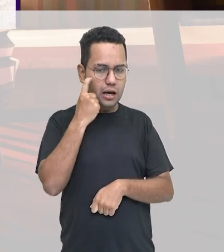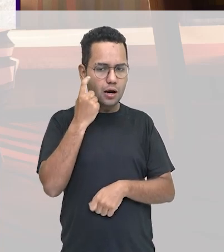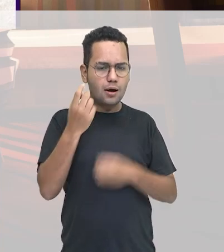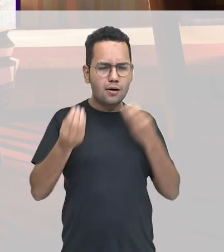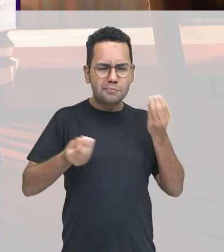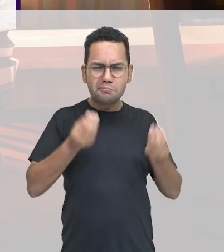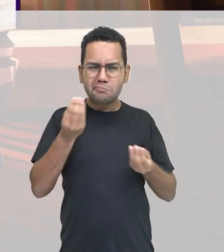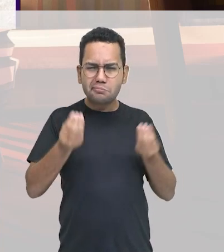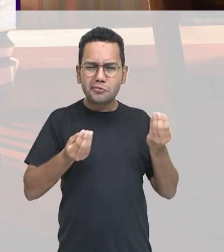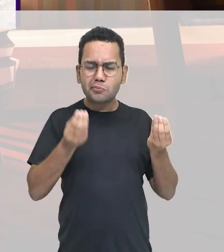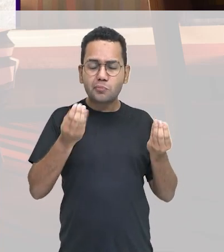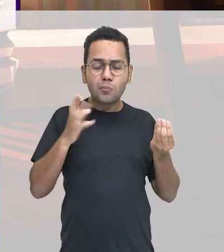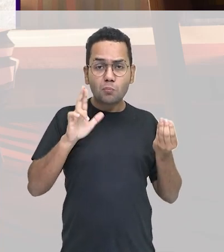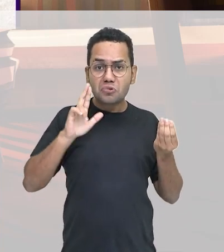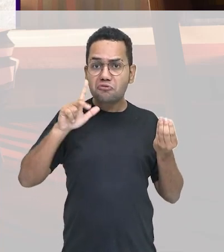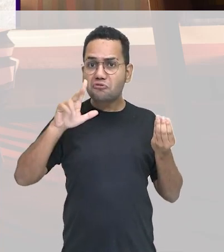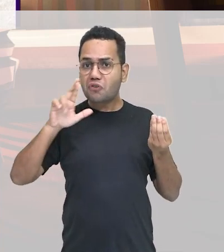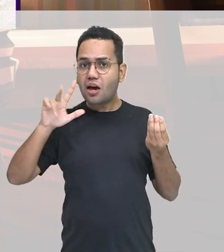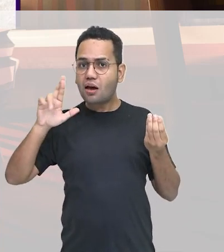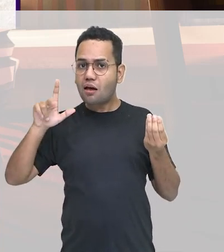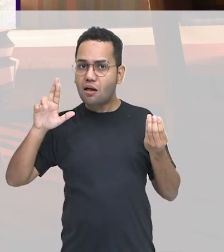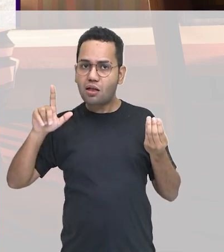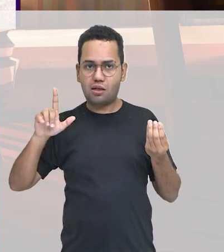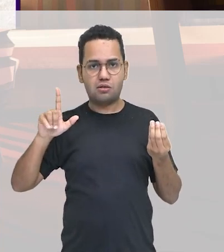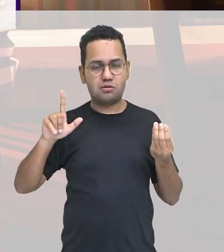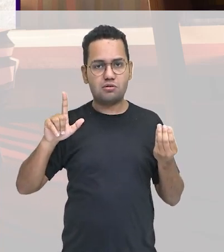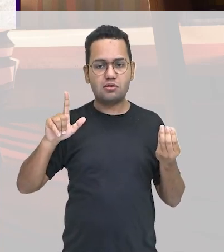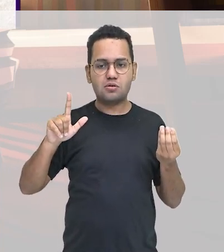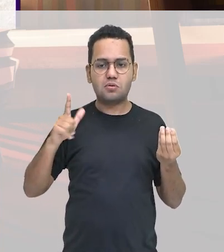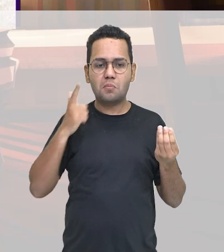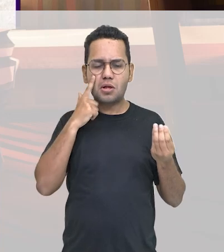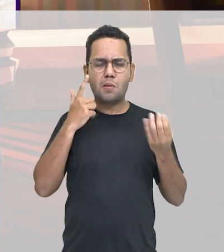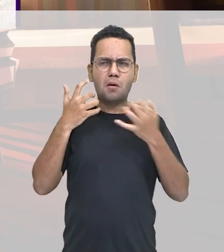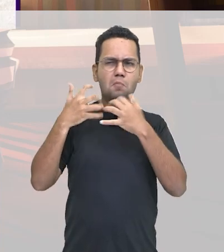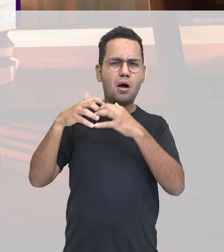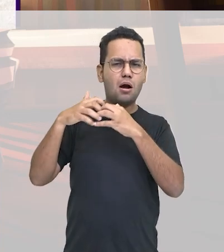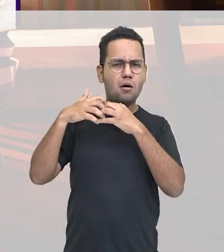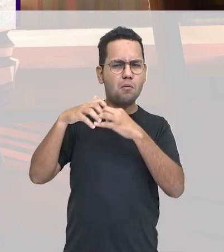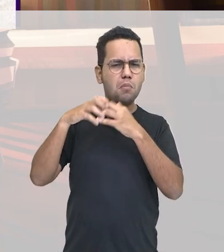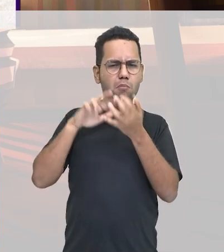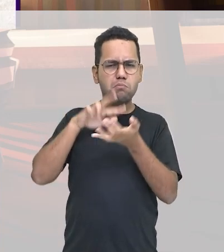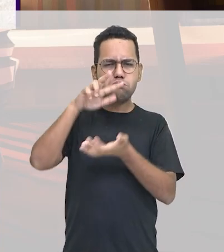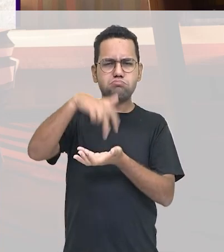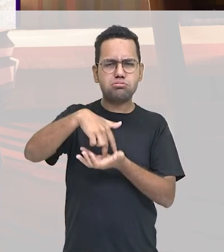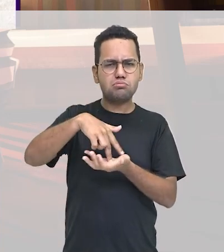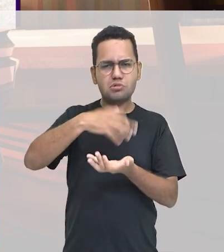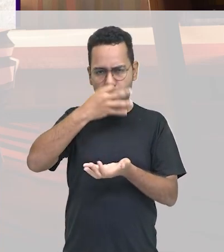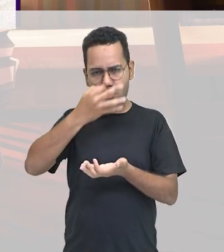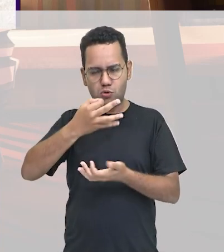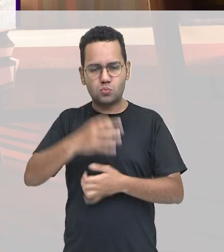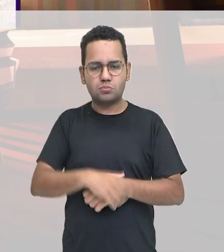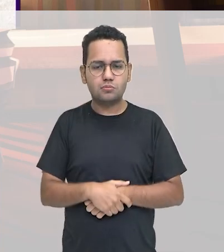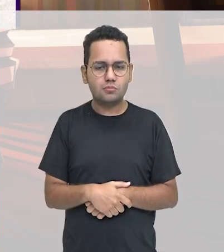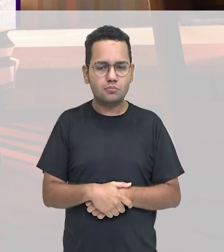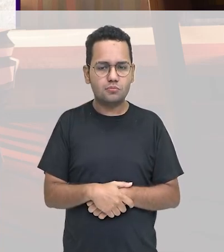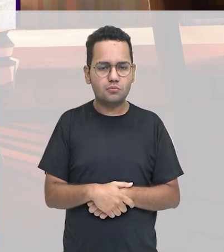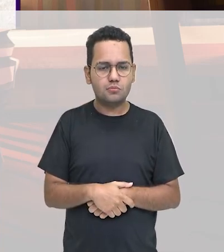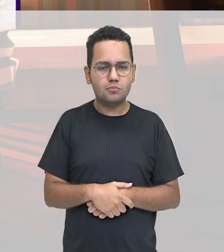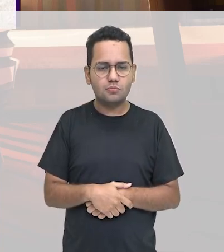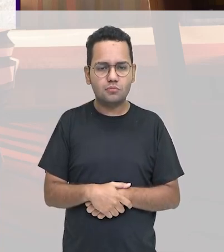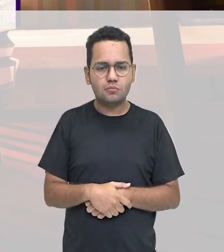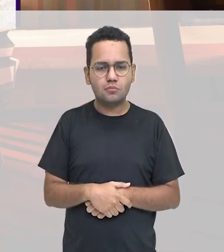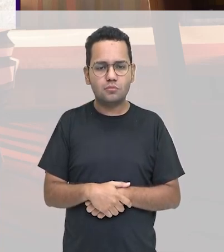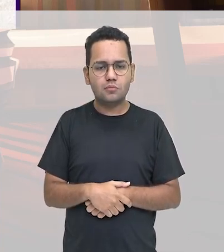alternativo. Essa habilidade, gente, ela é fundamental para o desenvolvimento de uma